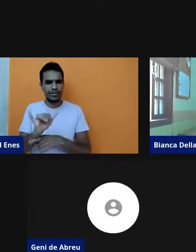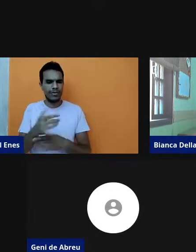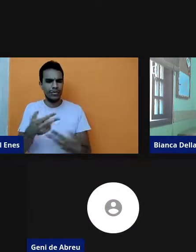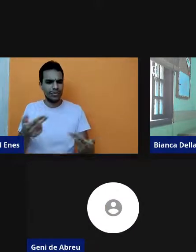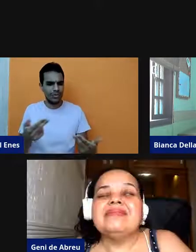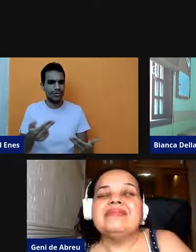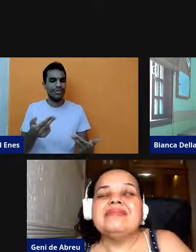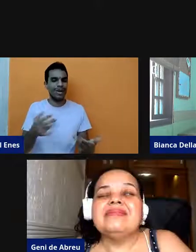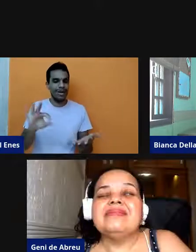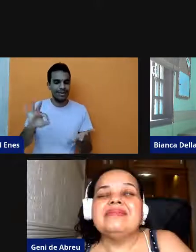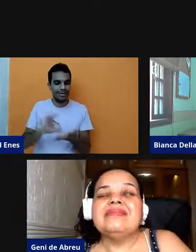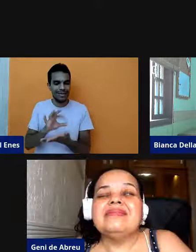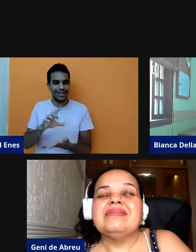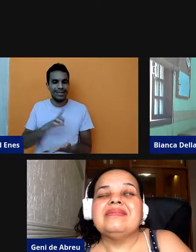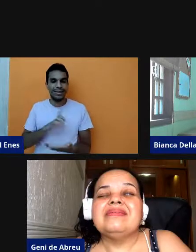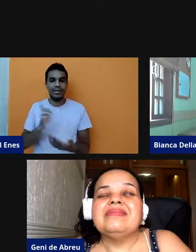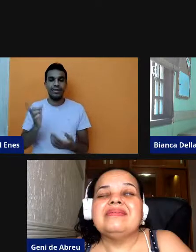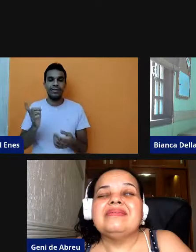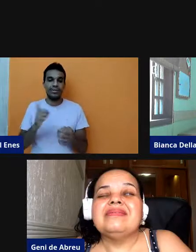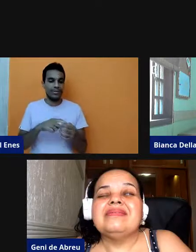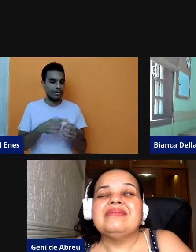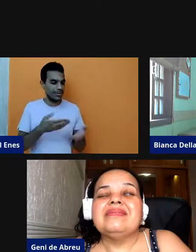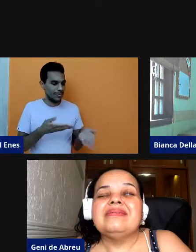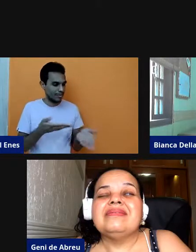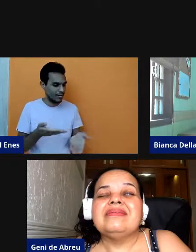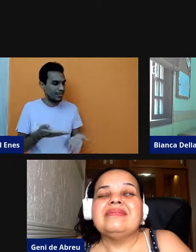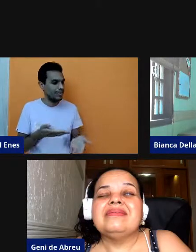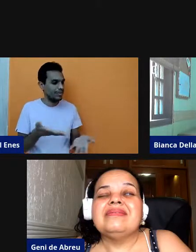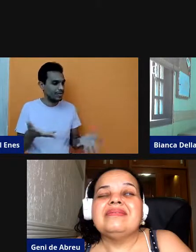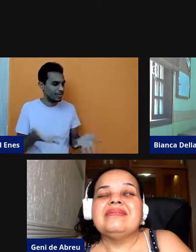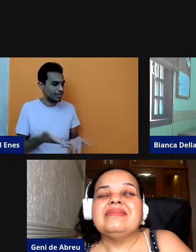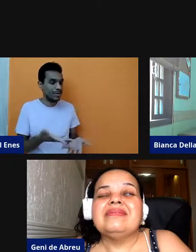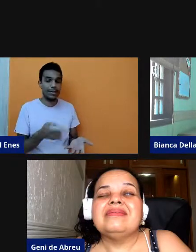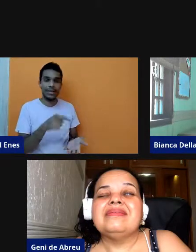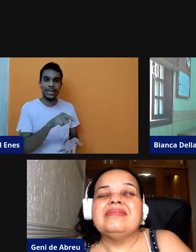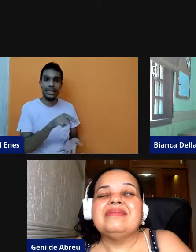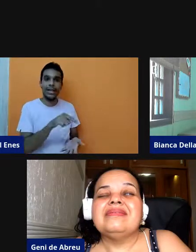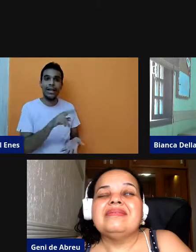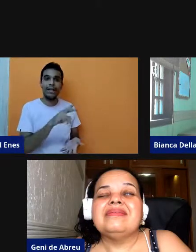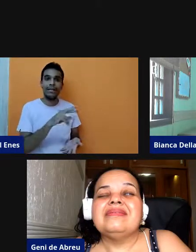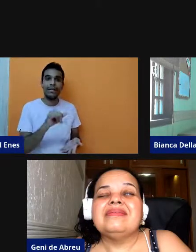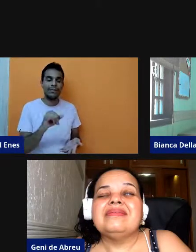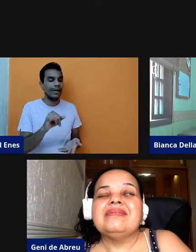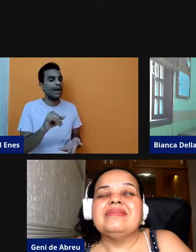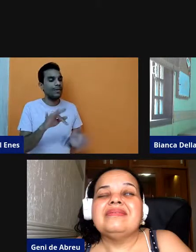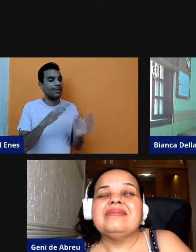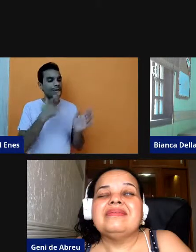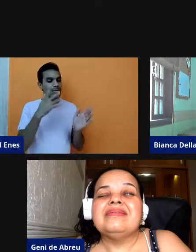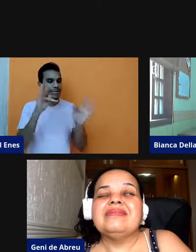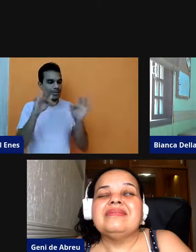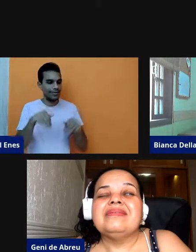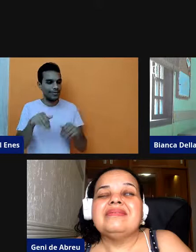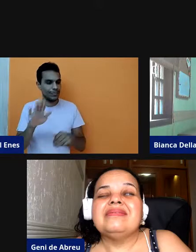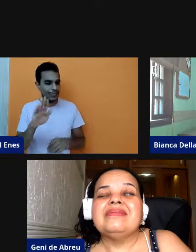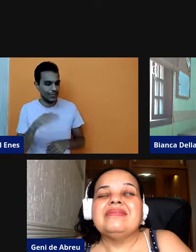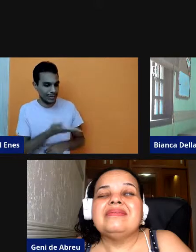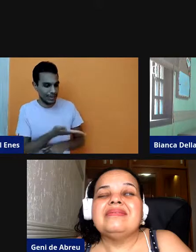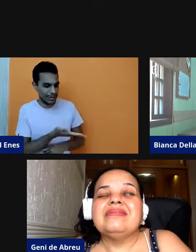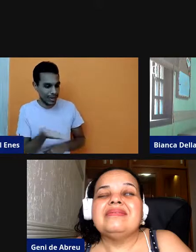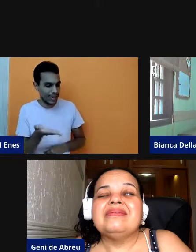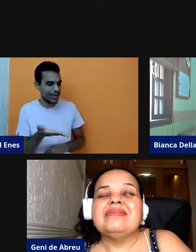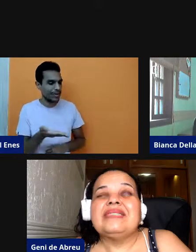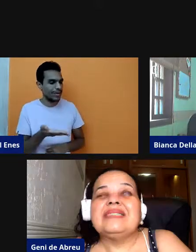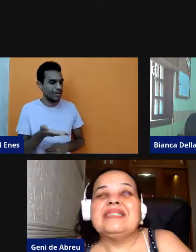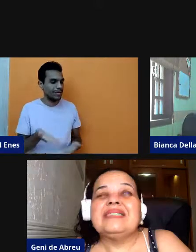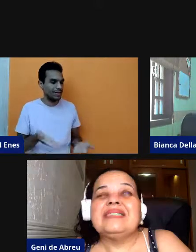vou passar de volta para as nossas participantes de hoje, para elas fazerem as considerações finais delas. Então, passando para